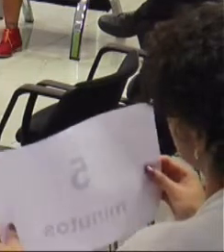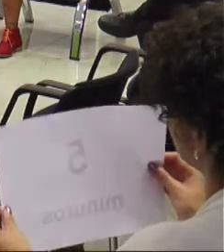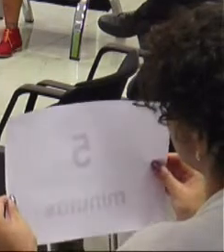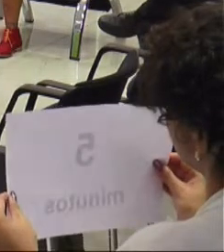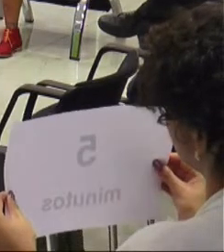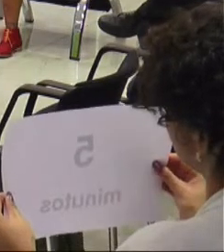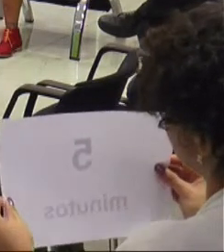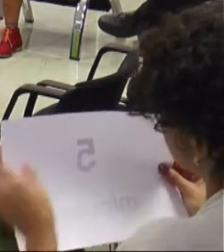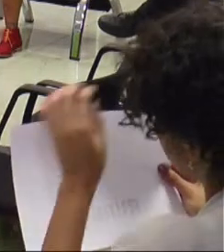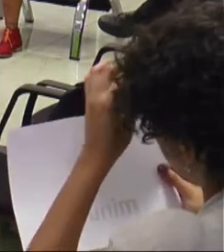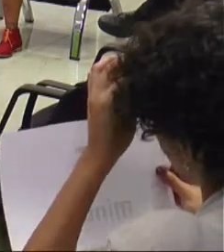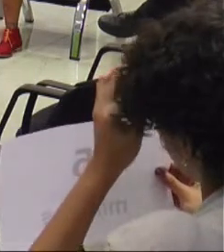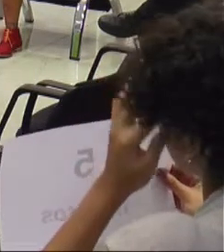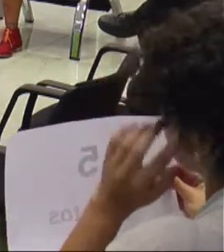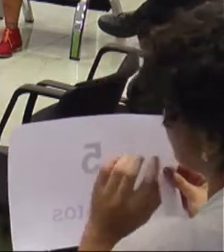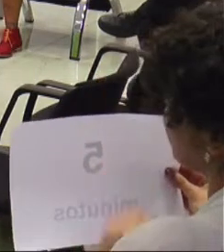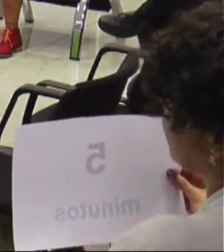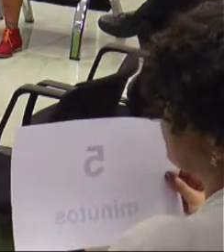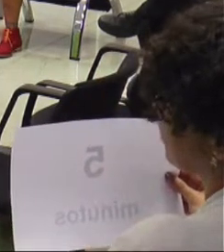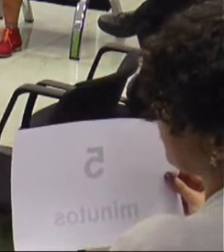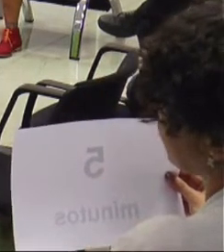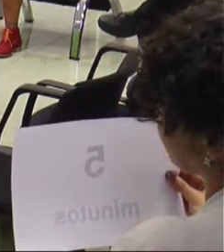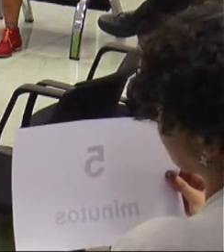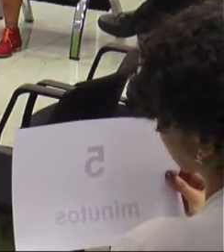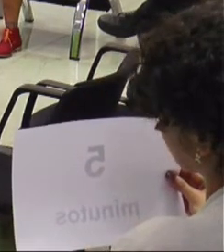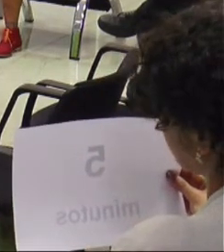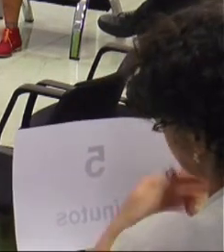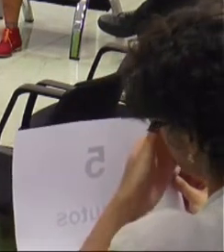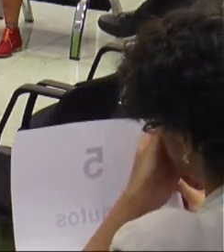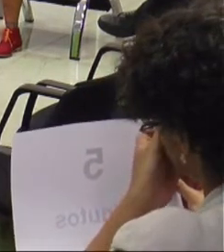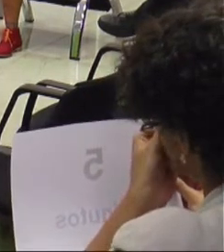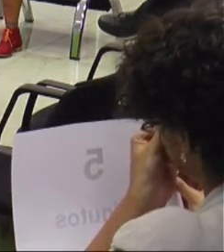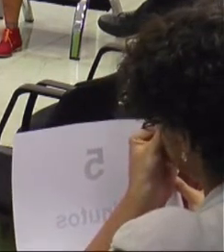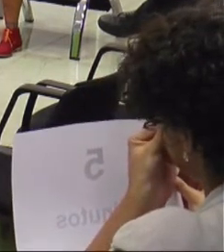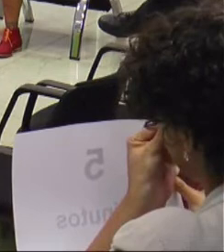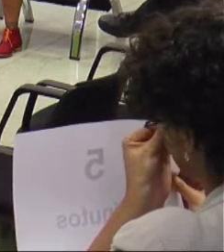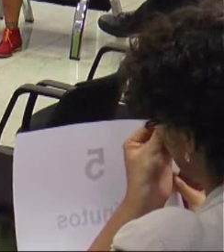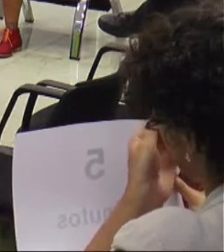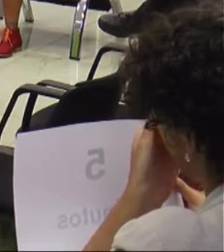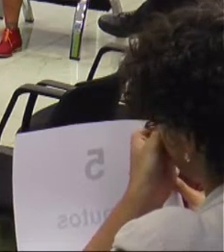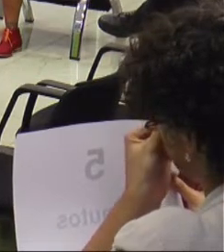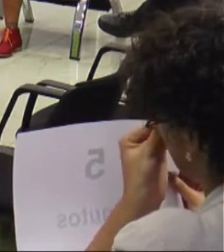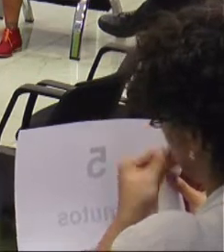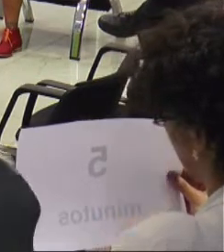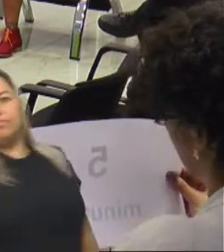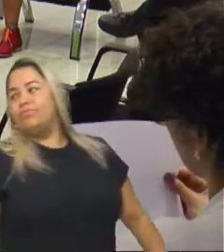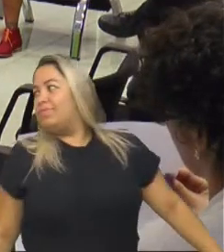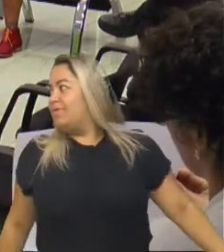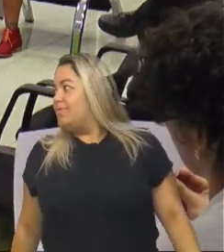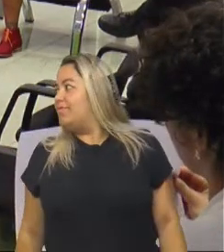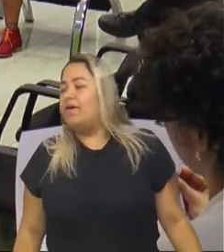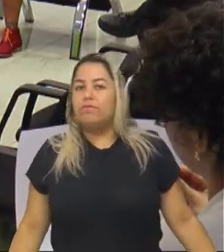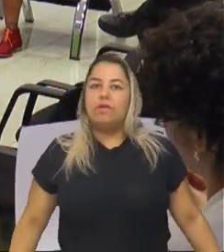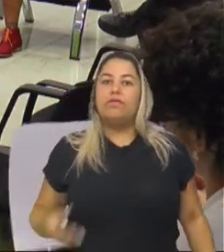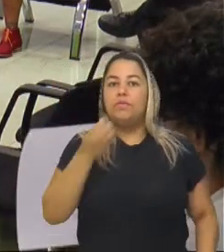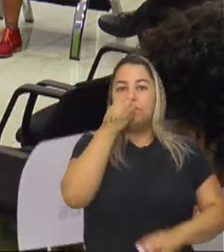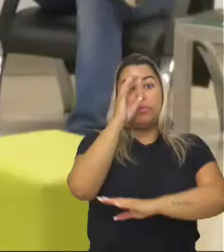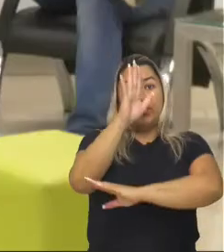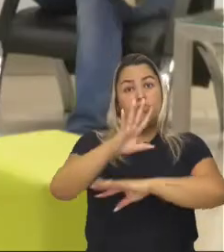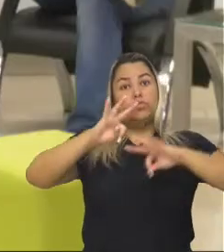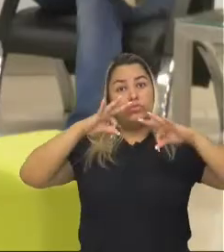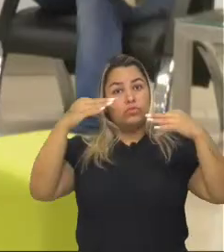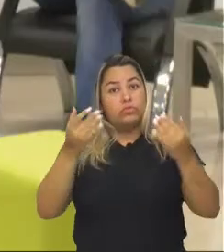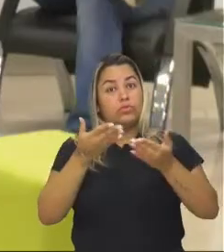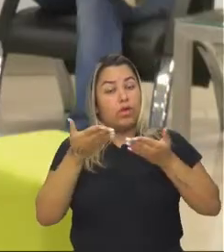hoje. E o dia de hoje é um dia para celebrarmos as memórias. A